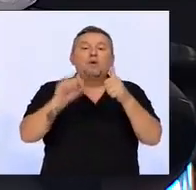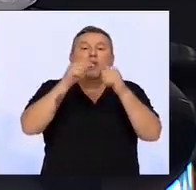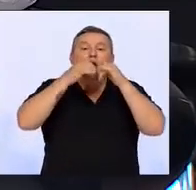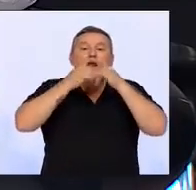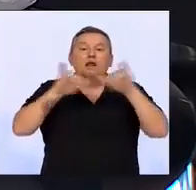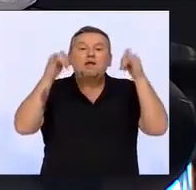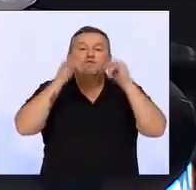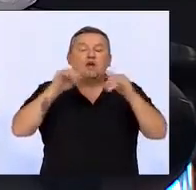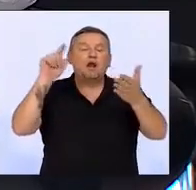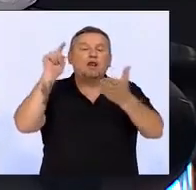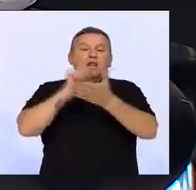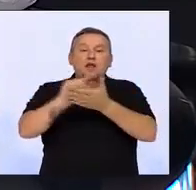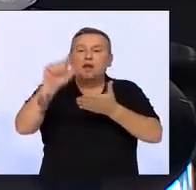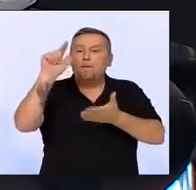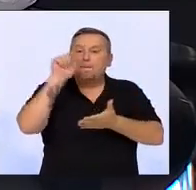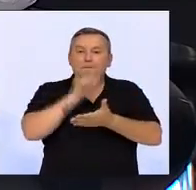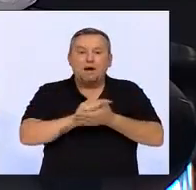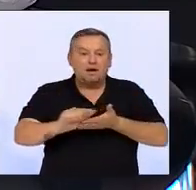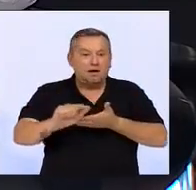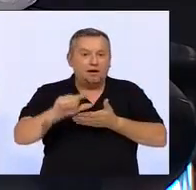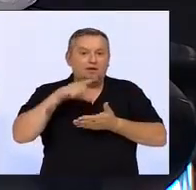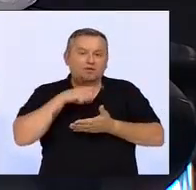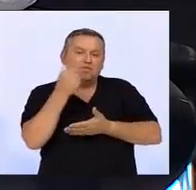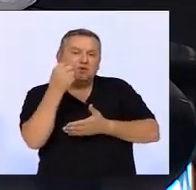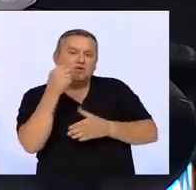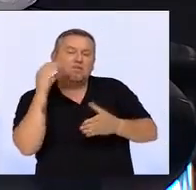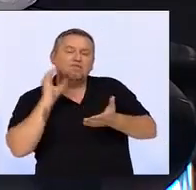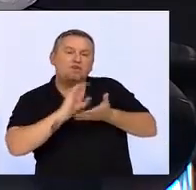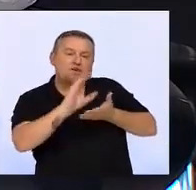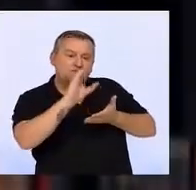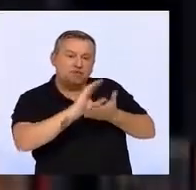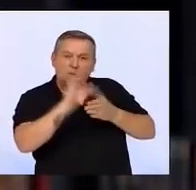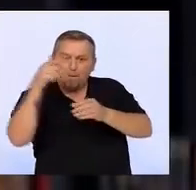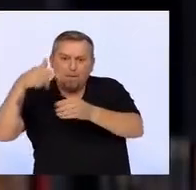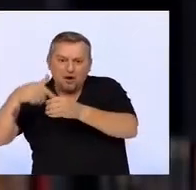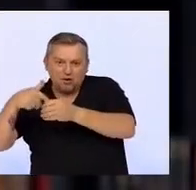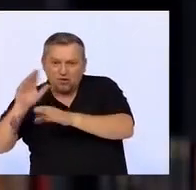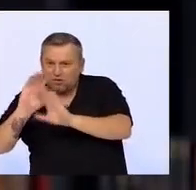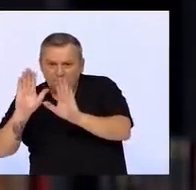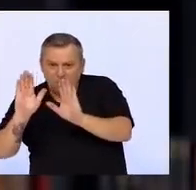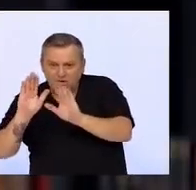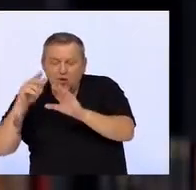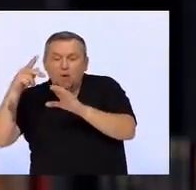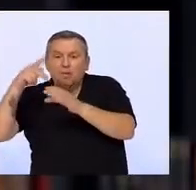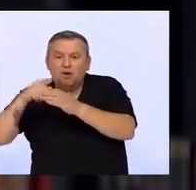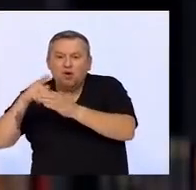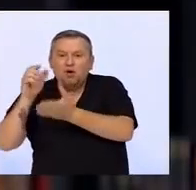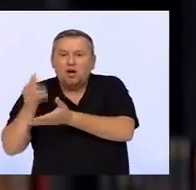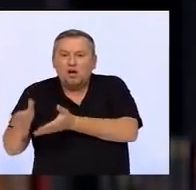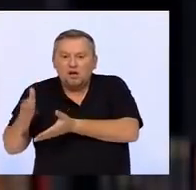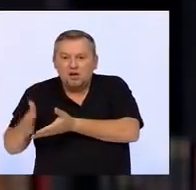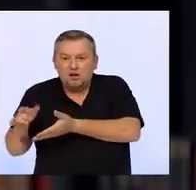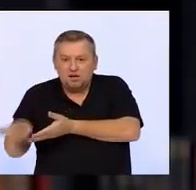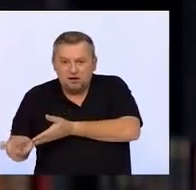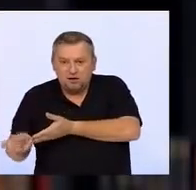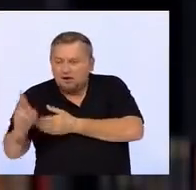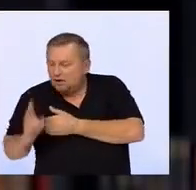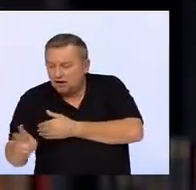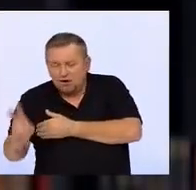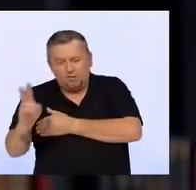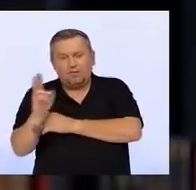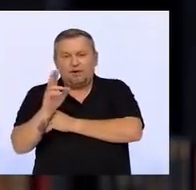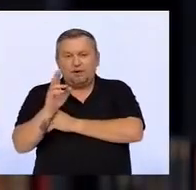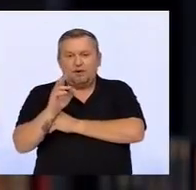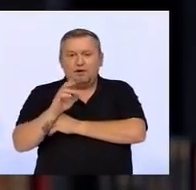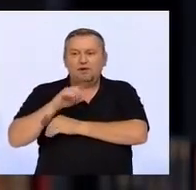A energia limpa a gente vai ter dinheiro para investir, não vai ser no petróleo. O petróleo é residual e vai ser cada vez mais residual. É